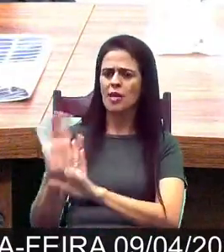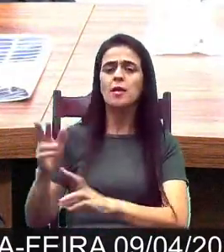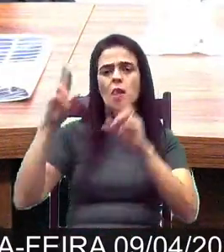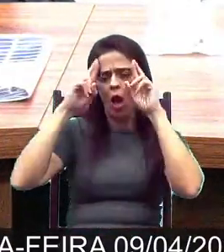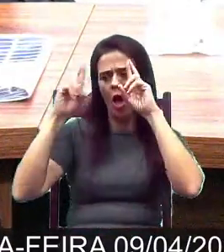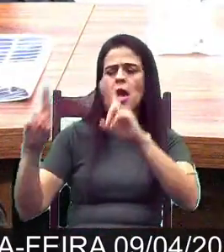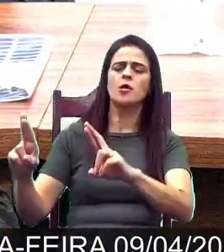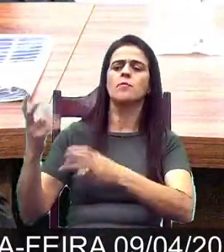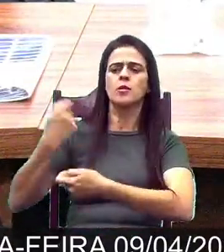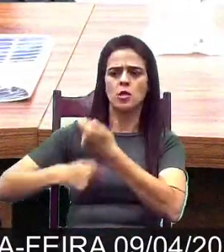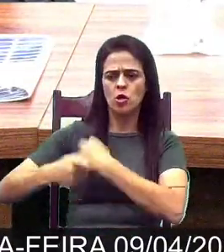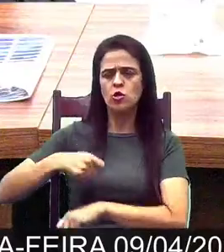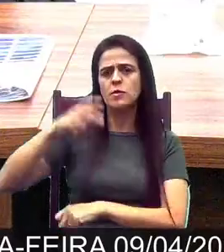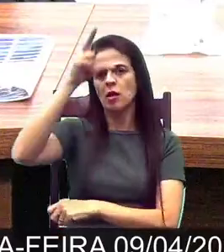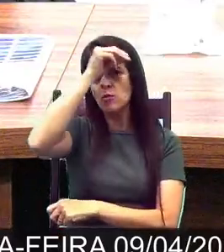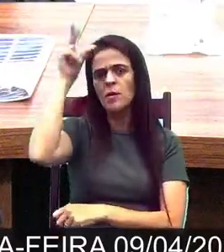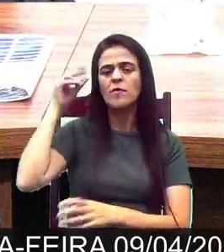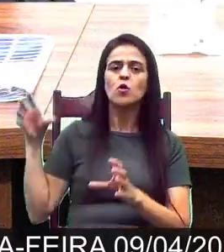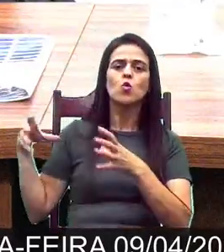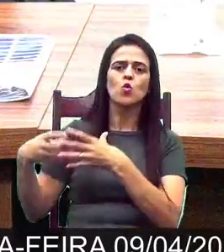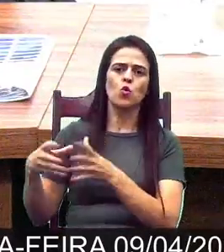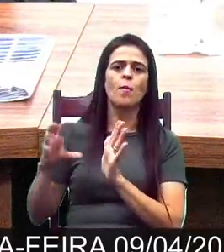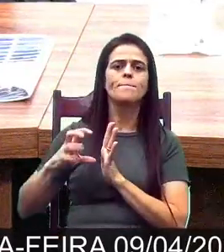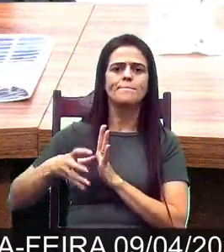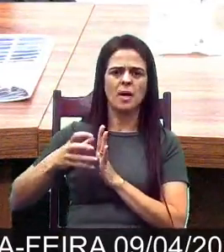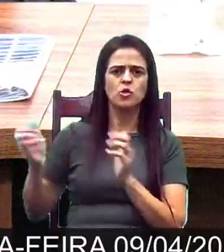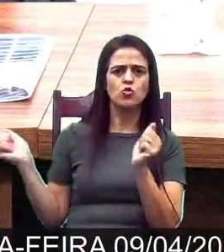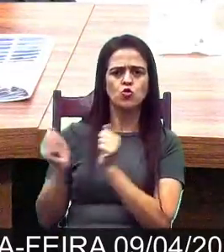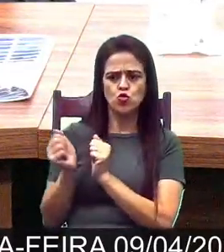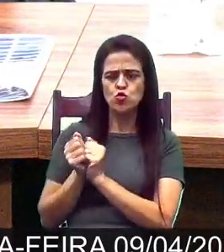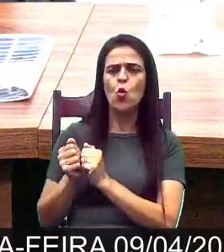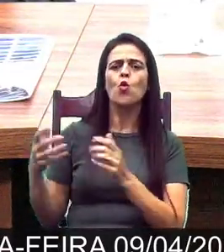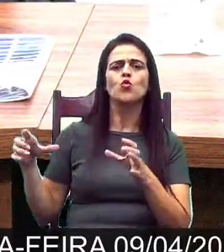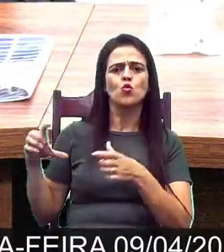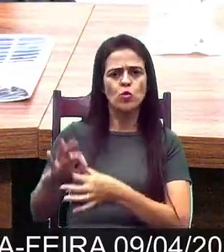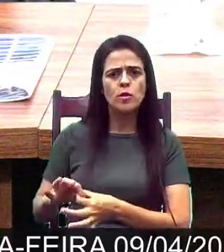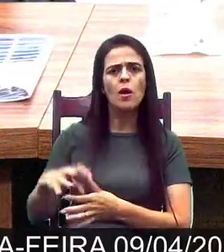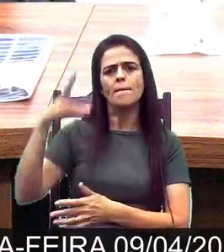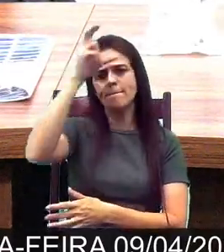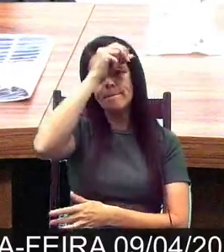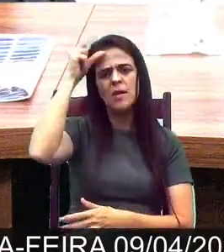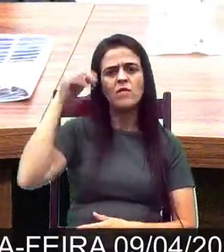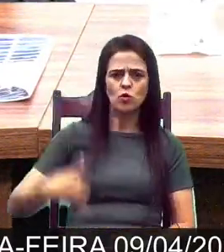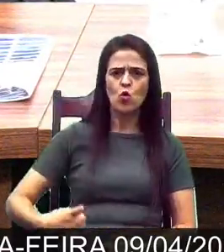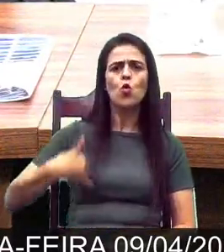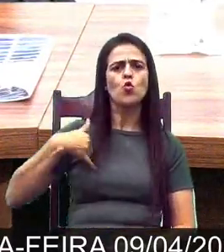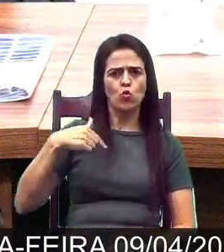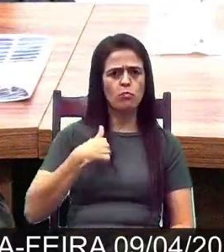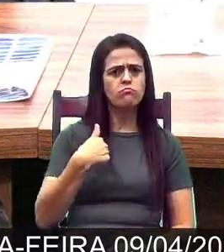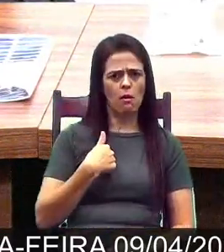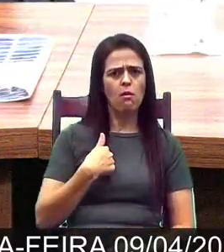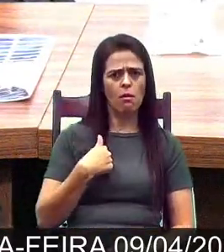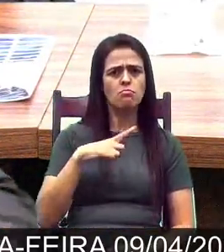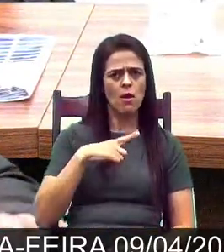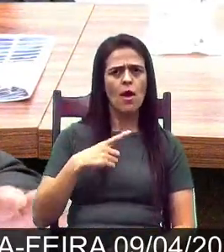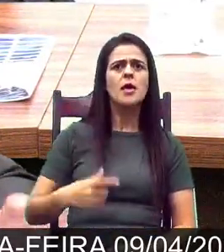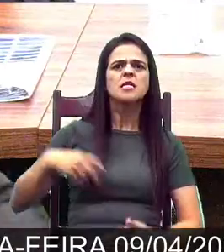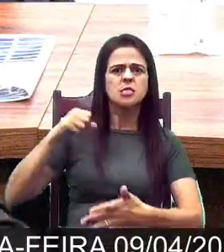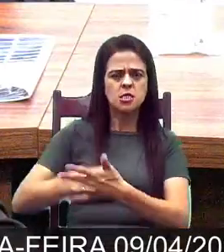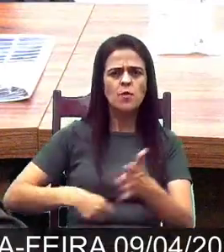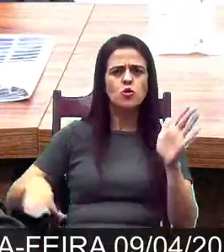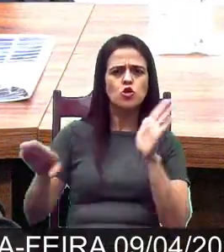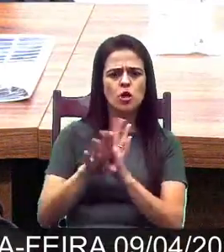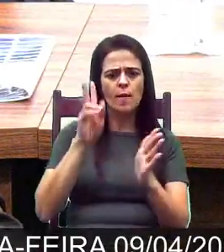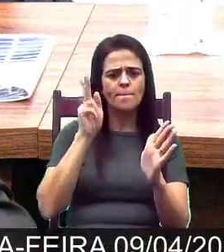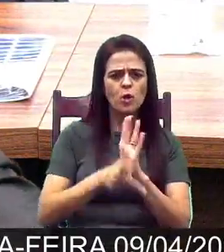à administração, porque eu sou do grupo. Eu faço parte da administração, faço parte do grupo, com muito orgulho, e defendo todos os projetos que chegam